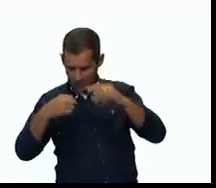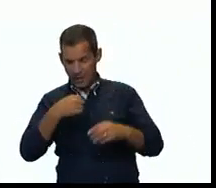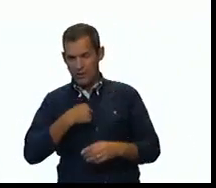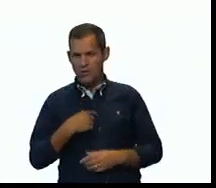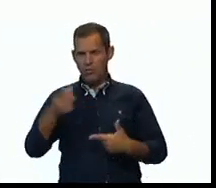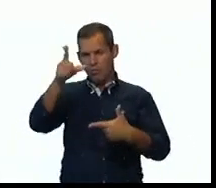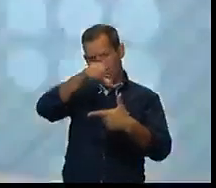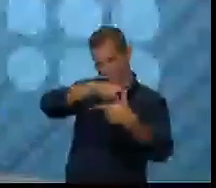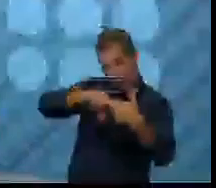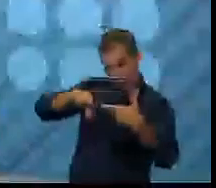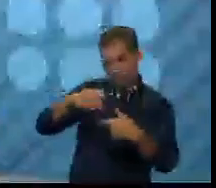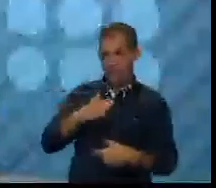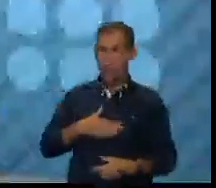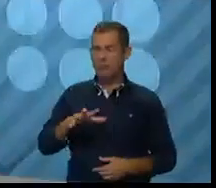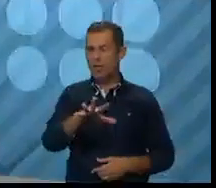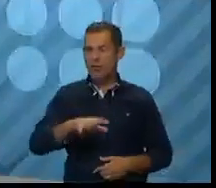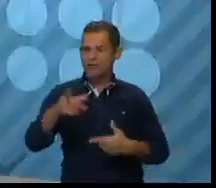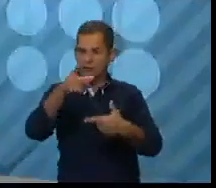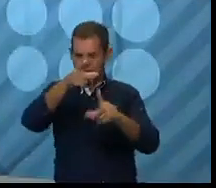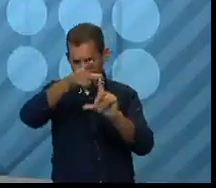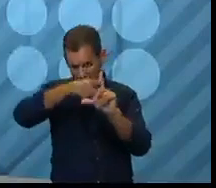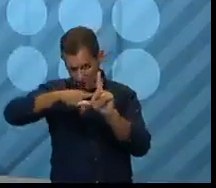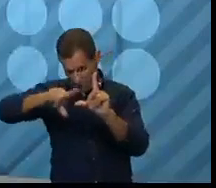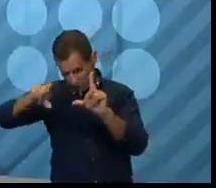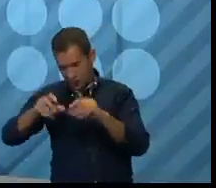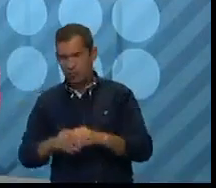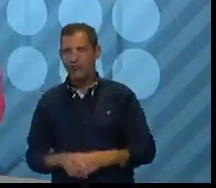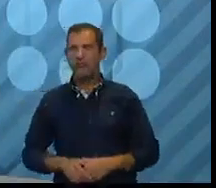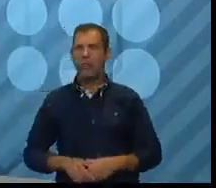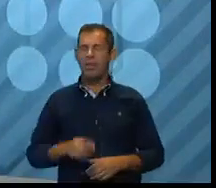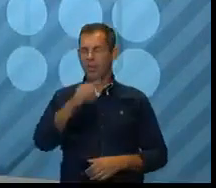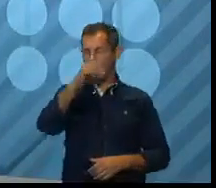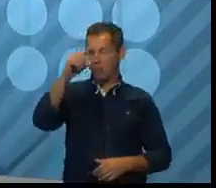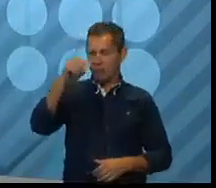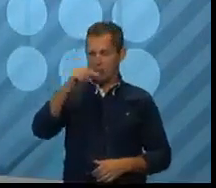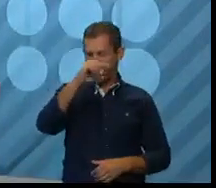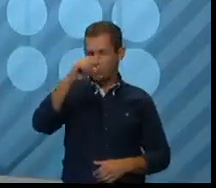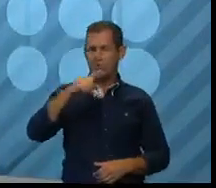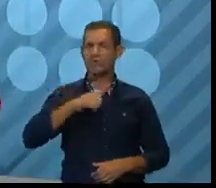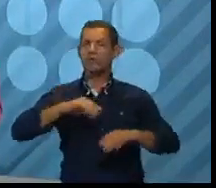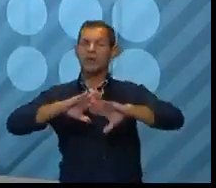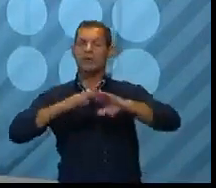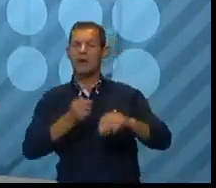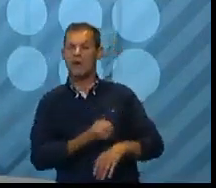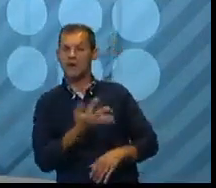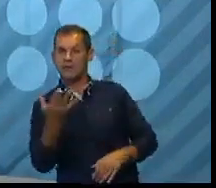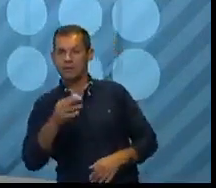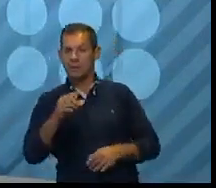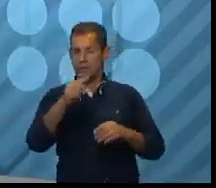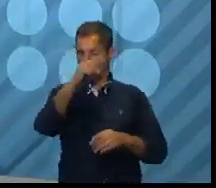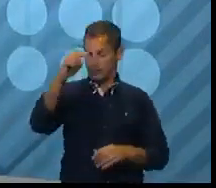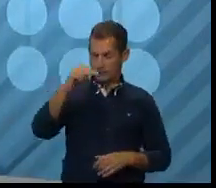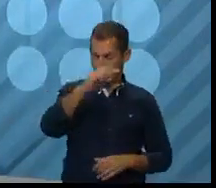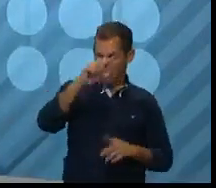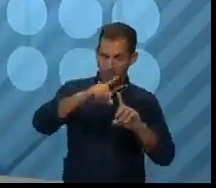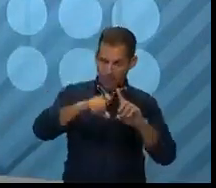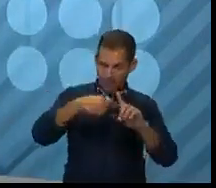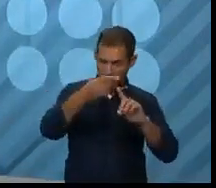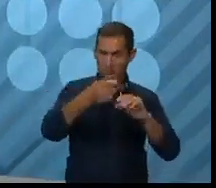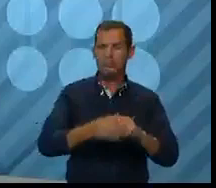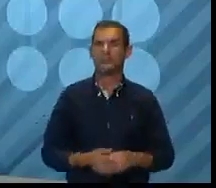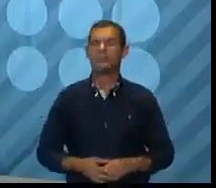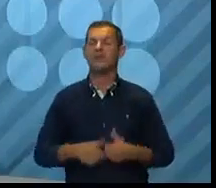vou dividir a minha área sob curvas em retângulos, né? E vou aumentar essa quantidade de retângulos.